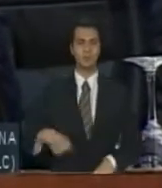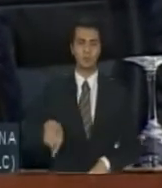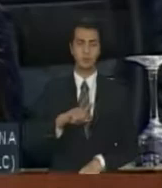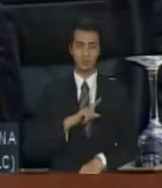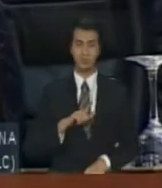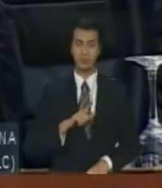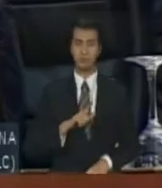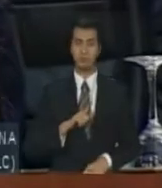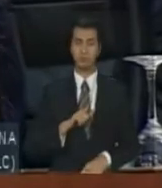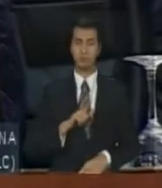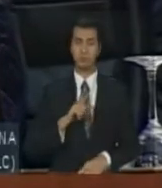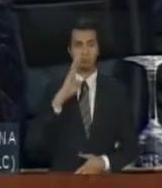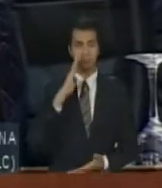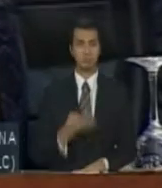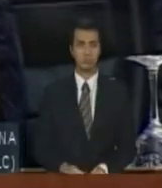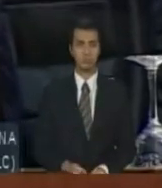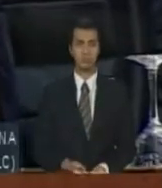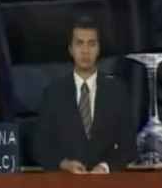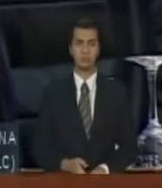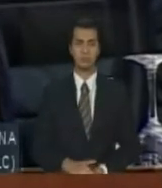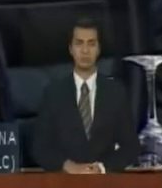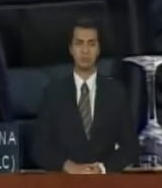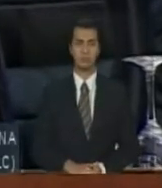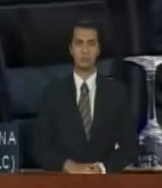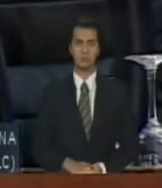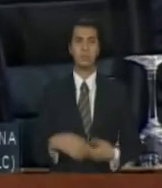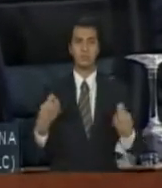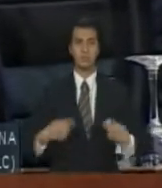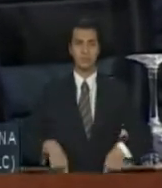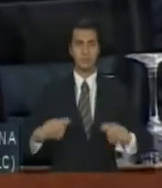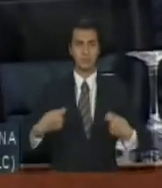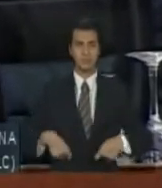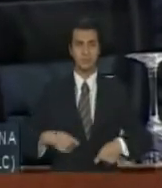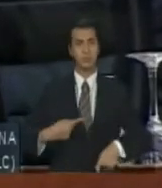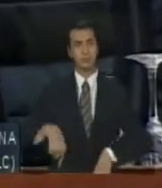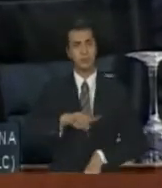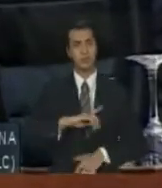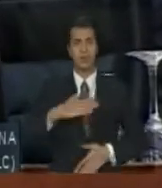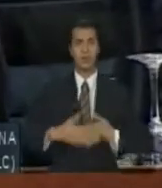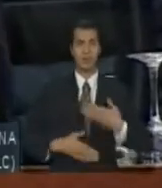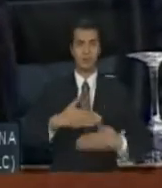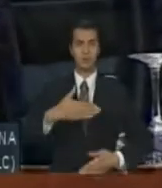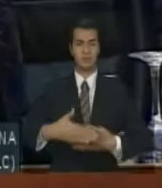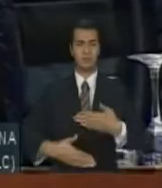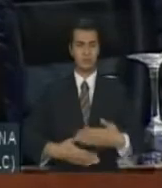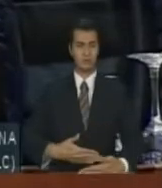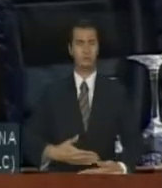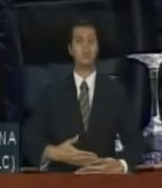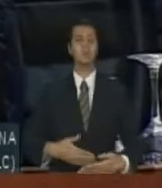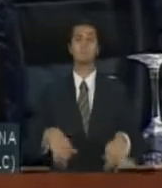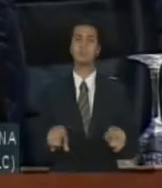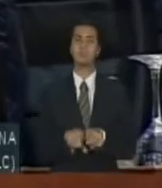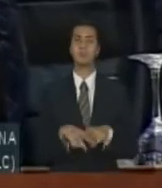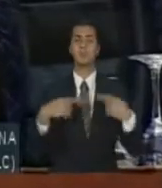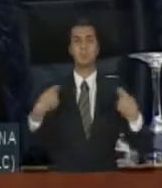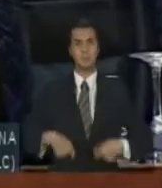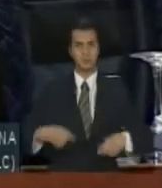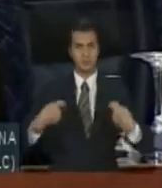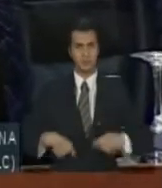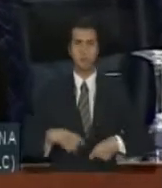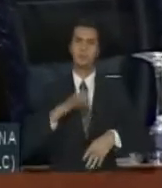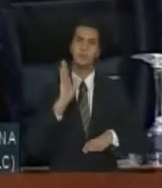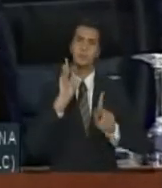fato de que é necessário desenvolver e é necessário